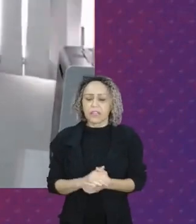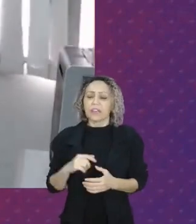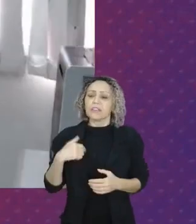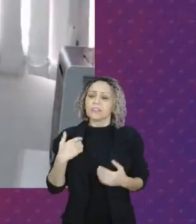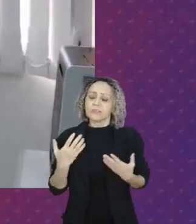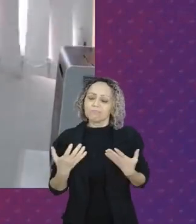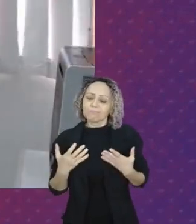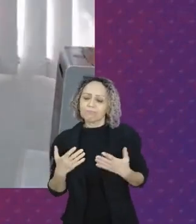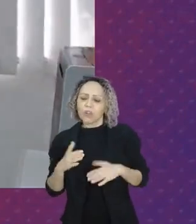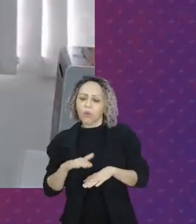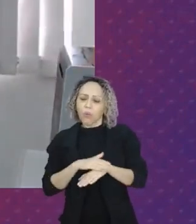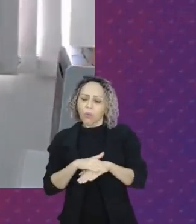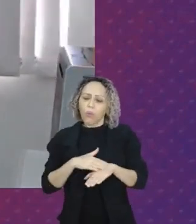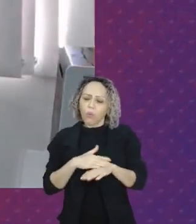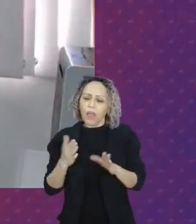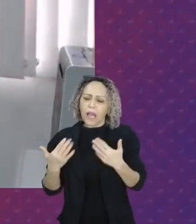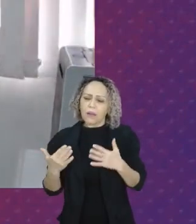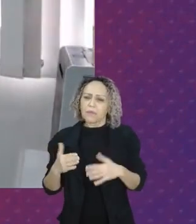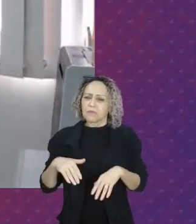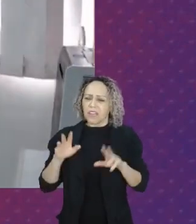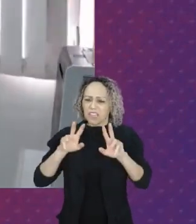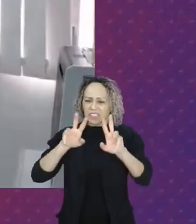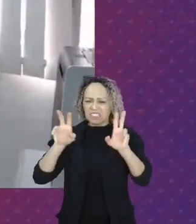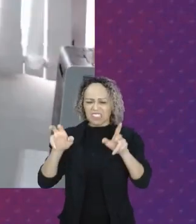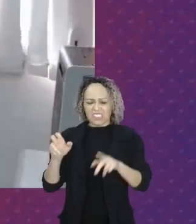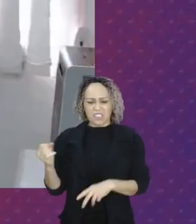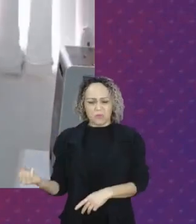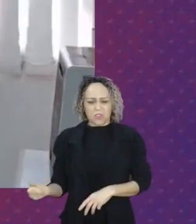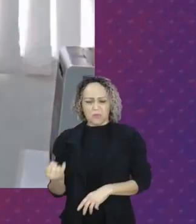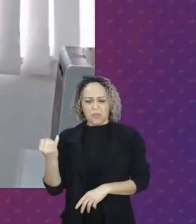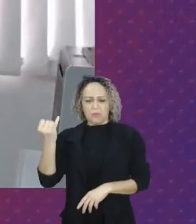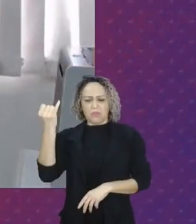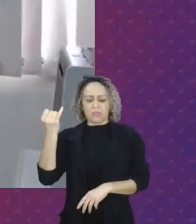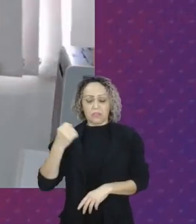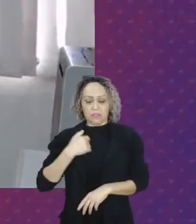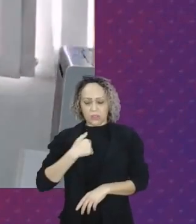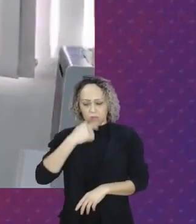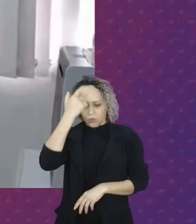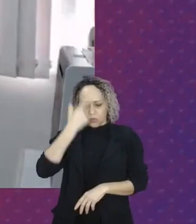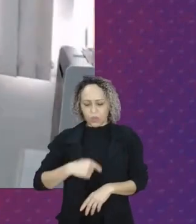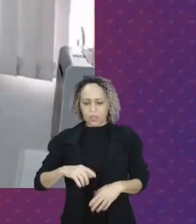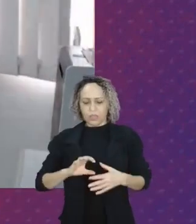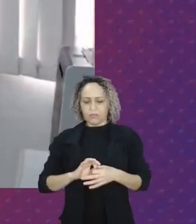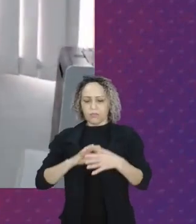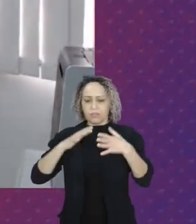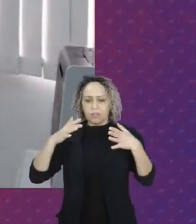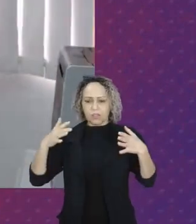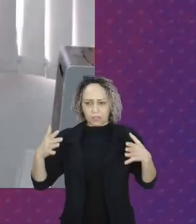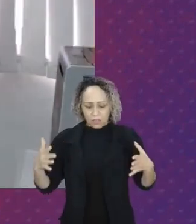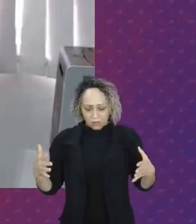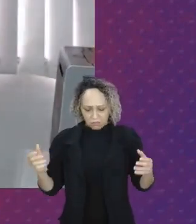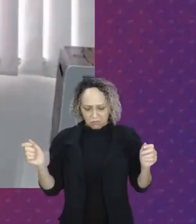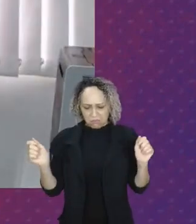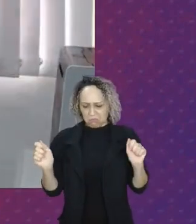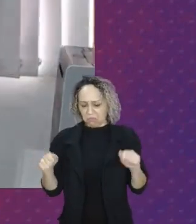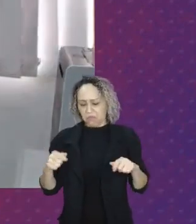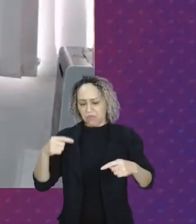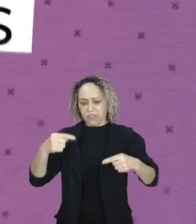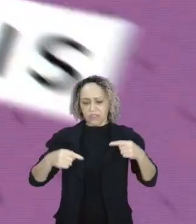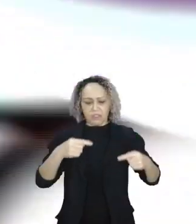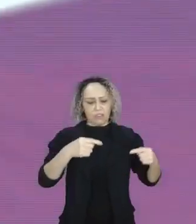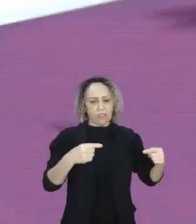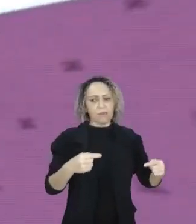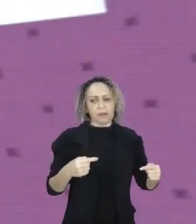mais sobre esse tema que me é tão caro, e eu me coloco à disposição para fazermos esse debate. Muito